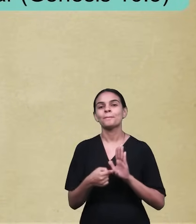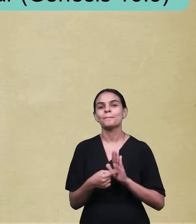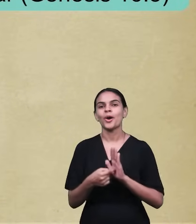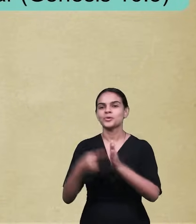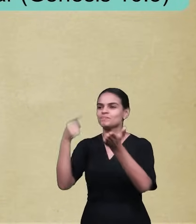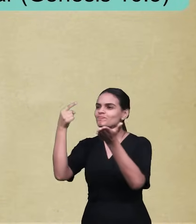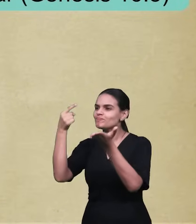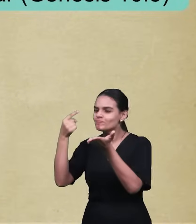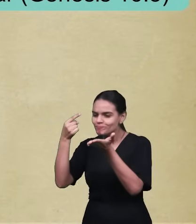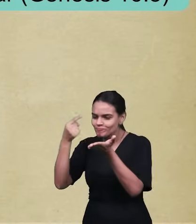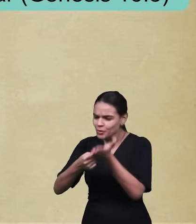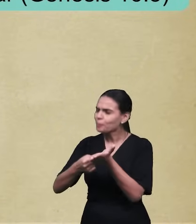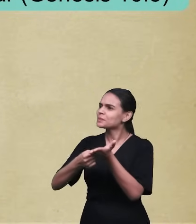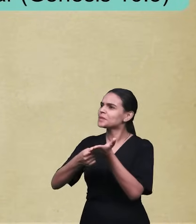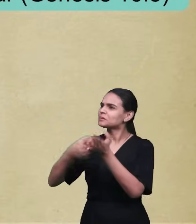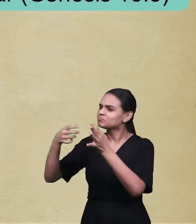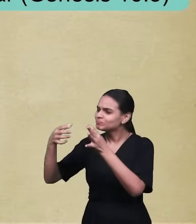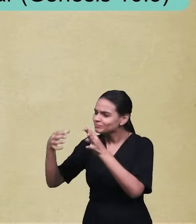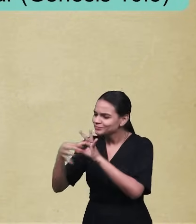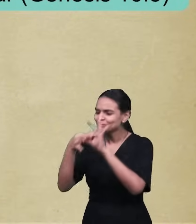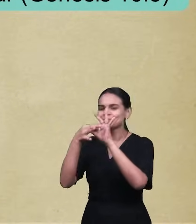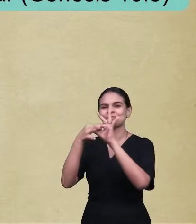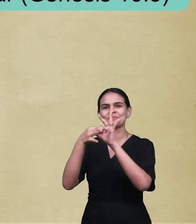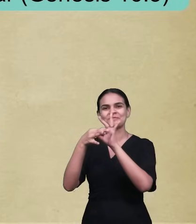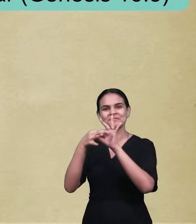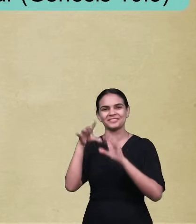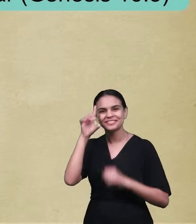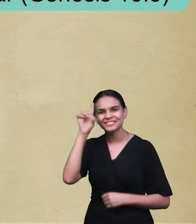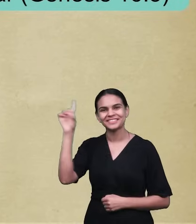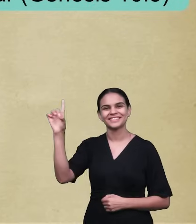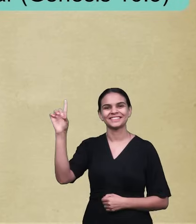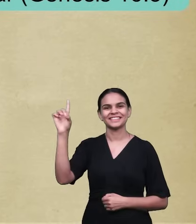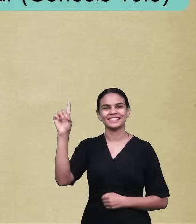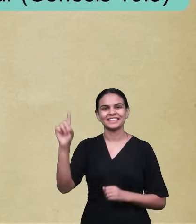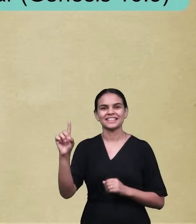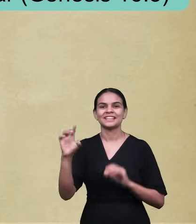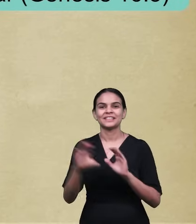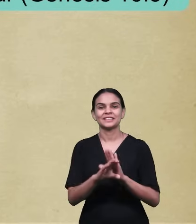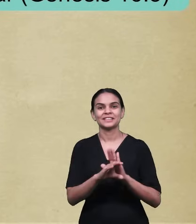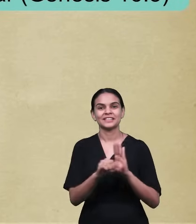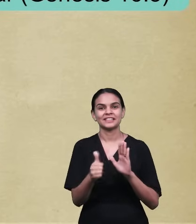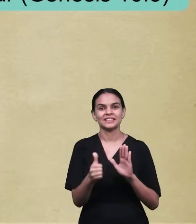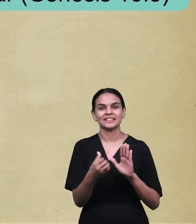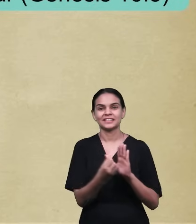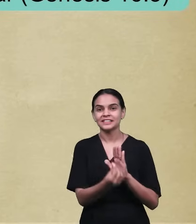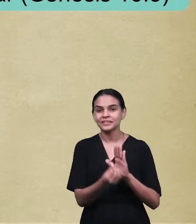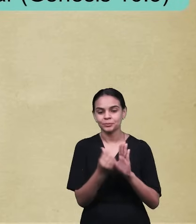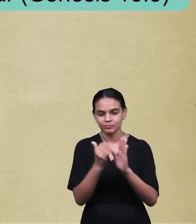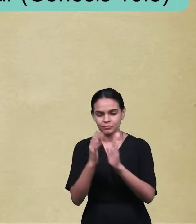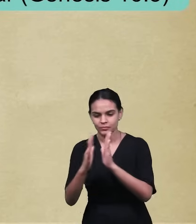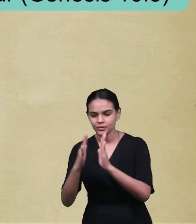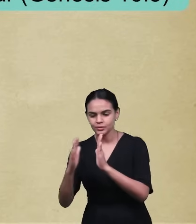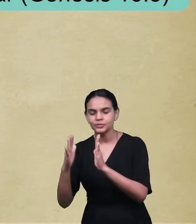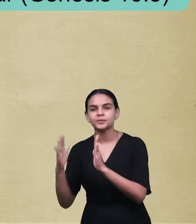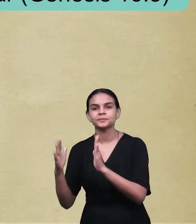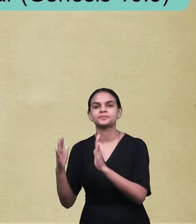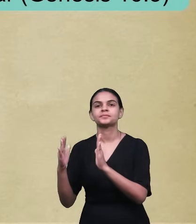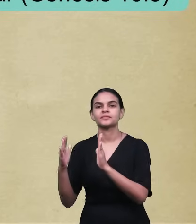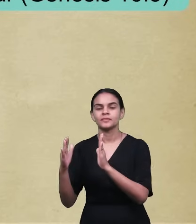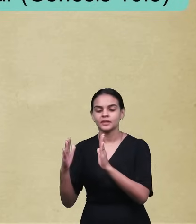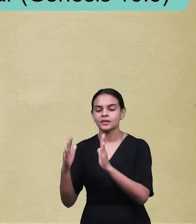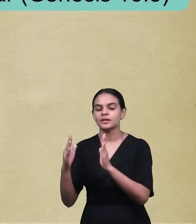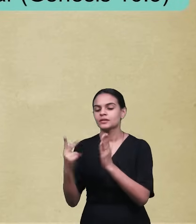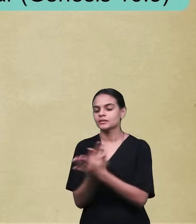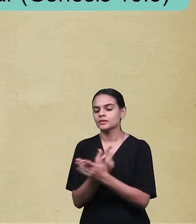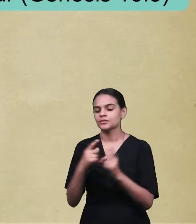Deus sela aquela aliança. Já agora no capítulo 16, nós vemos na sequência,